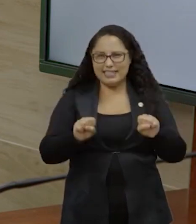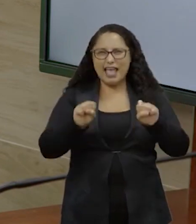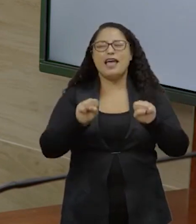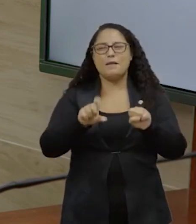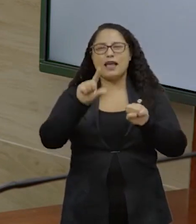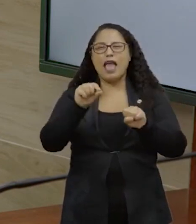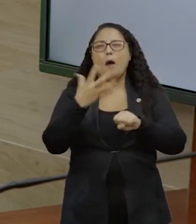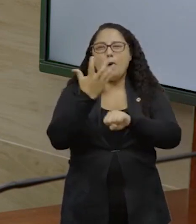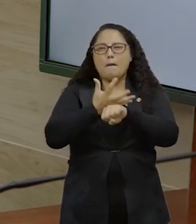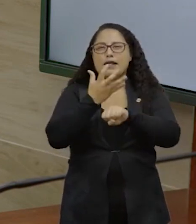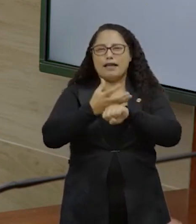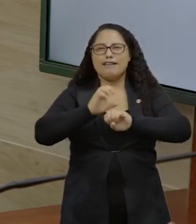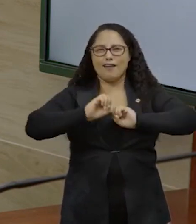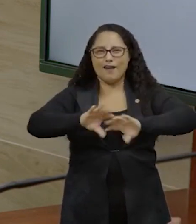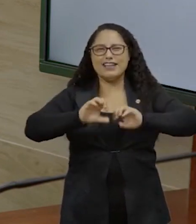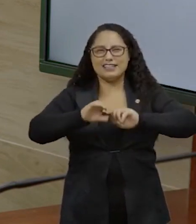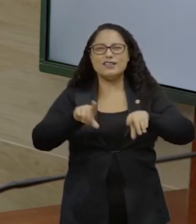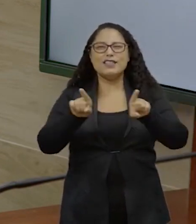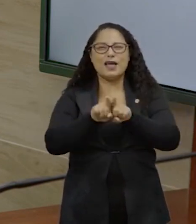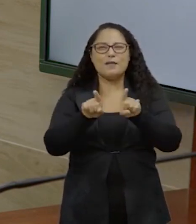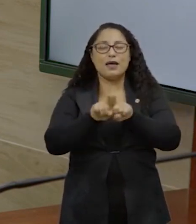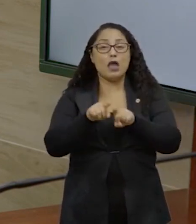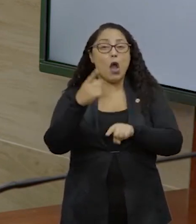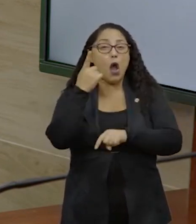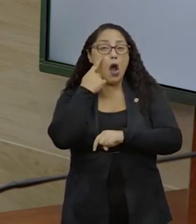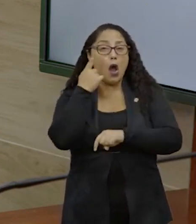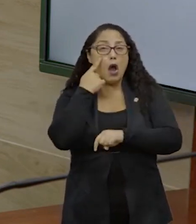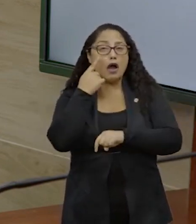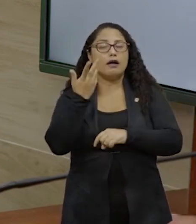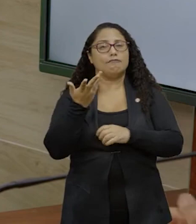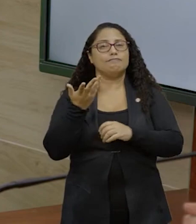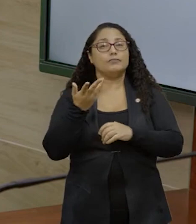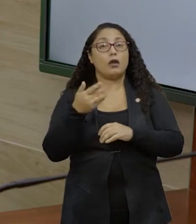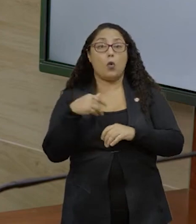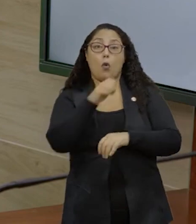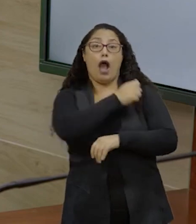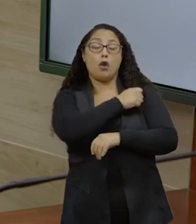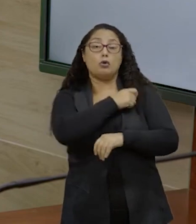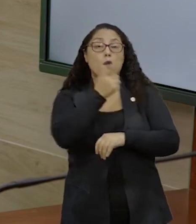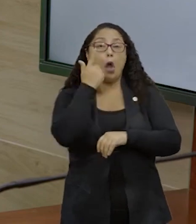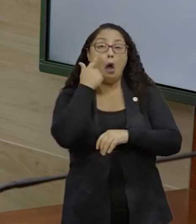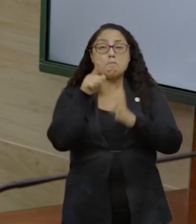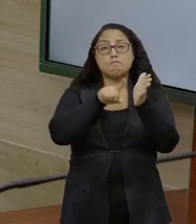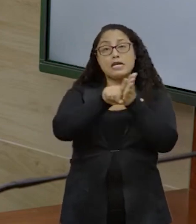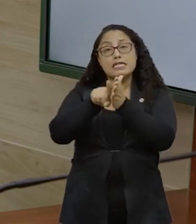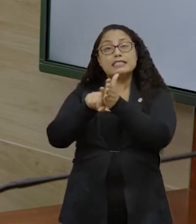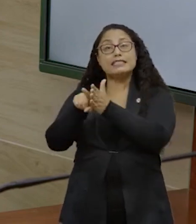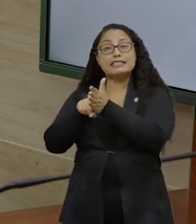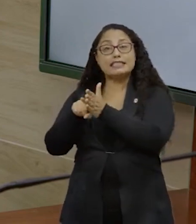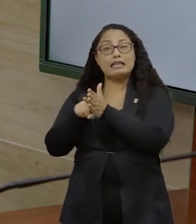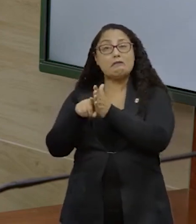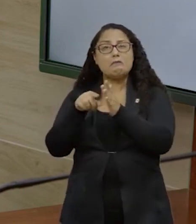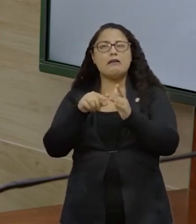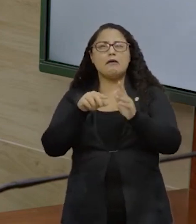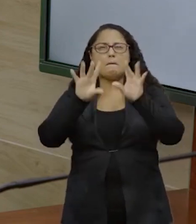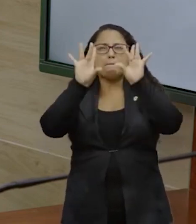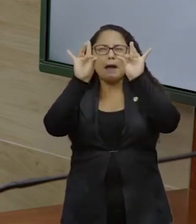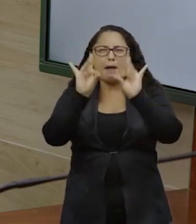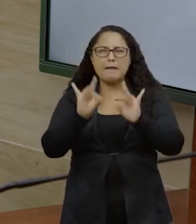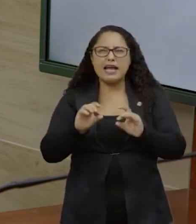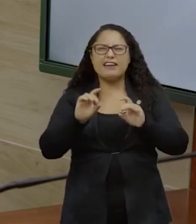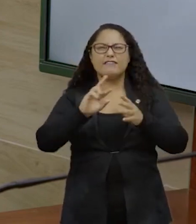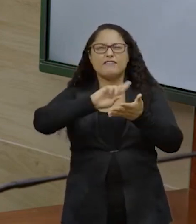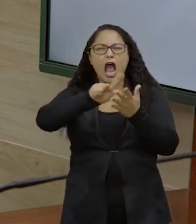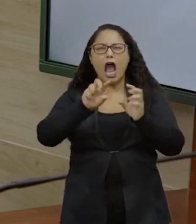operacionais, né, que é uma disciplina que eu leciono. E aí ele falou, olha, gente, o aluno, né, falou assim, eu dei uma pesquisada, verifiquei em vários